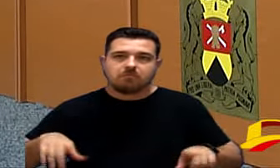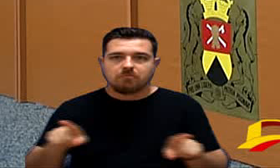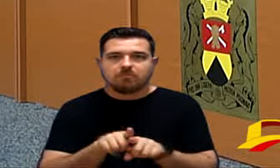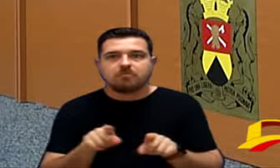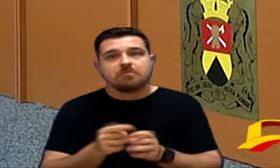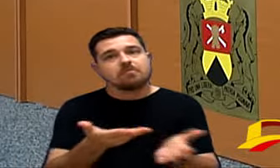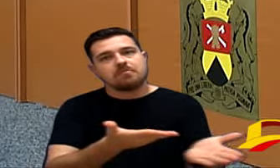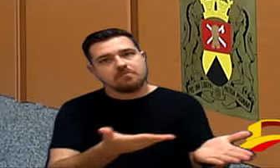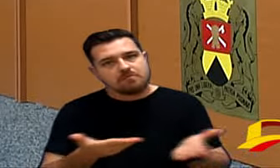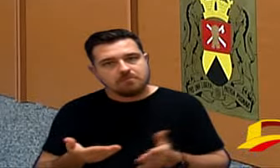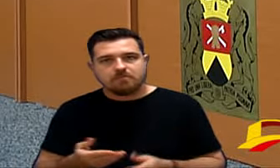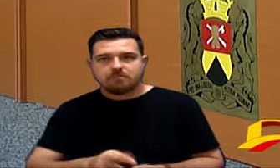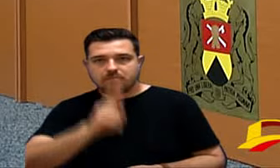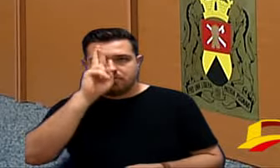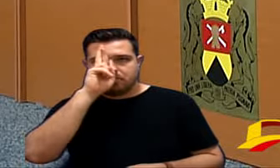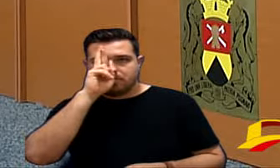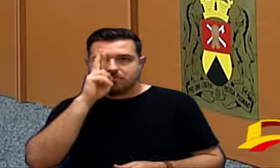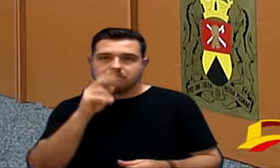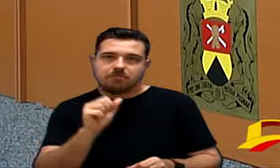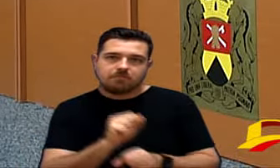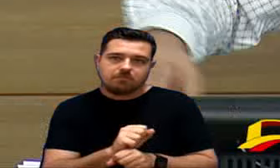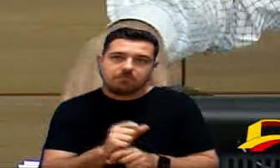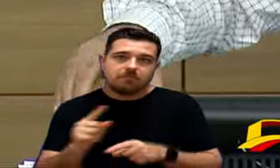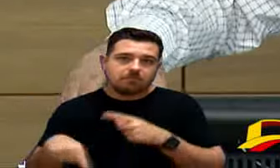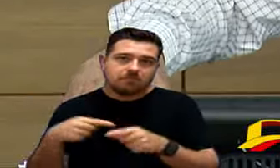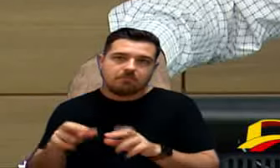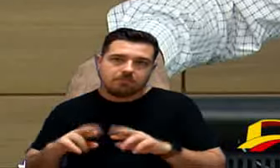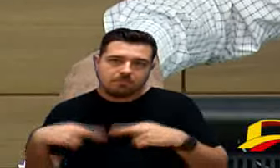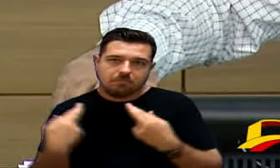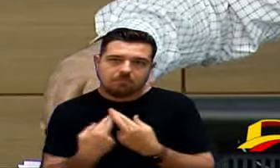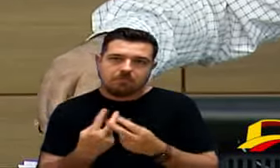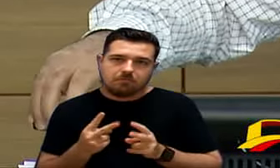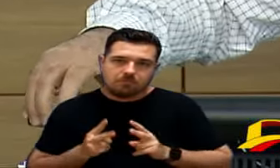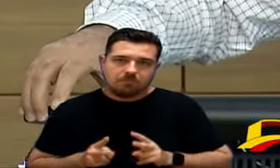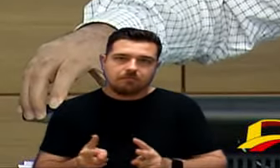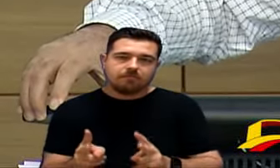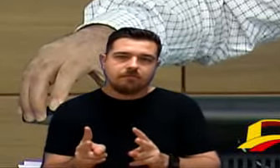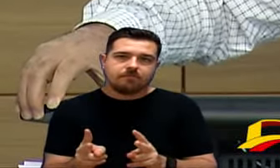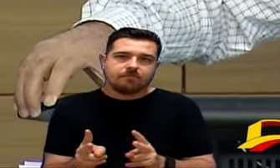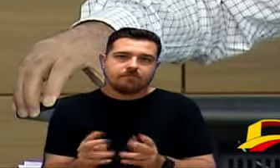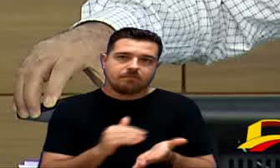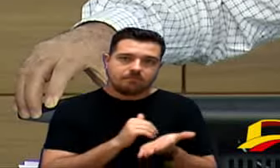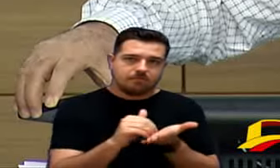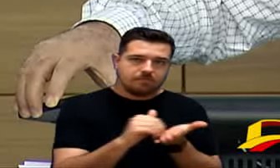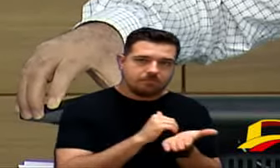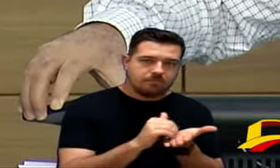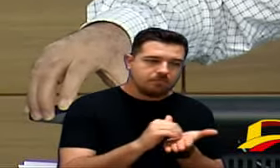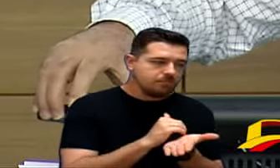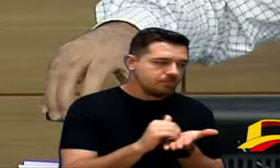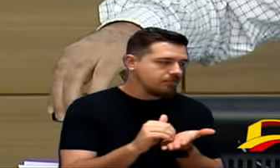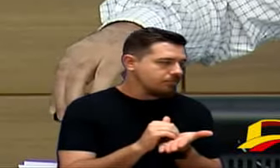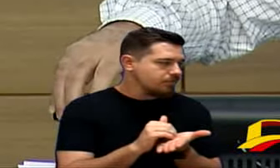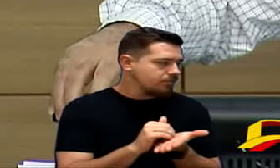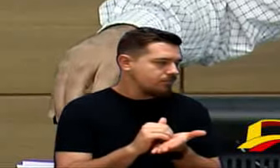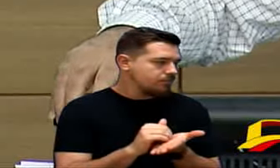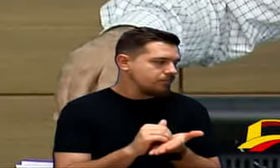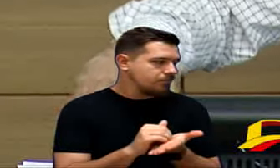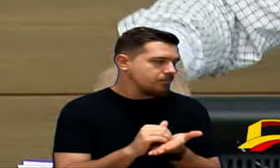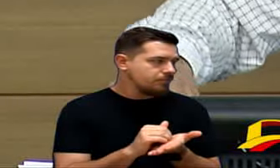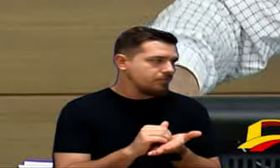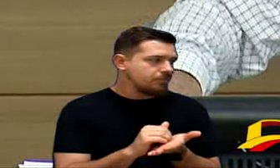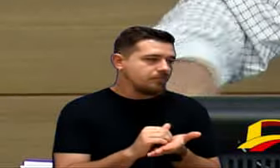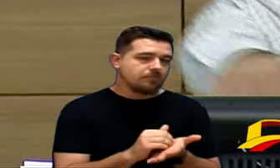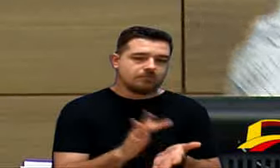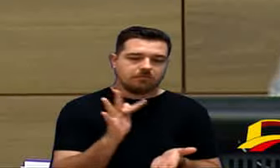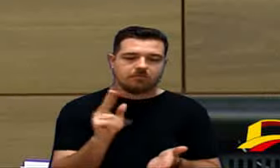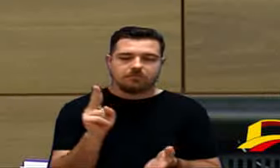vereadores e vereadores paraa próxima audiência aqui é com o oi c